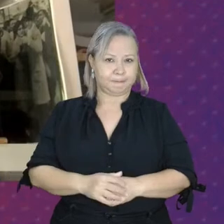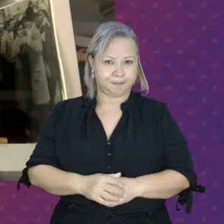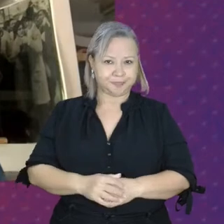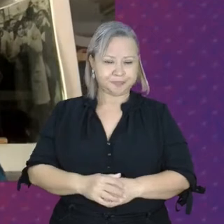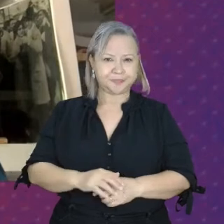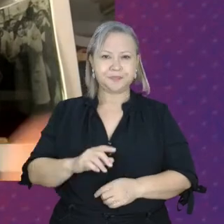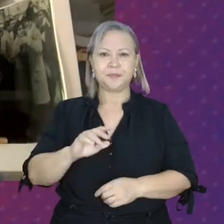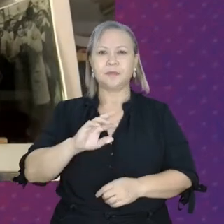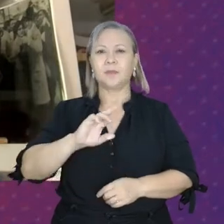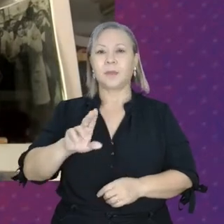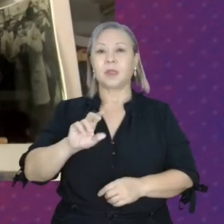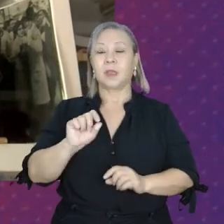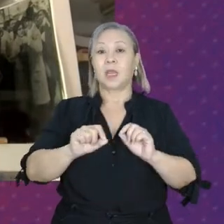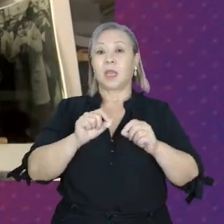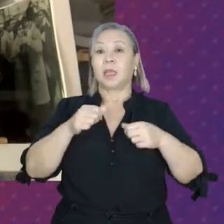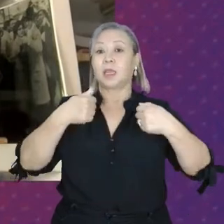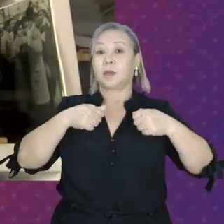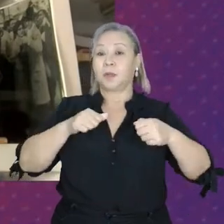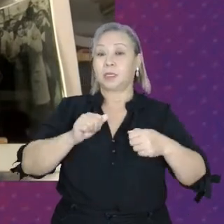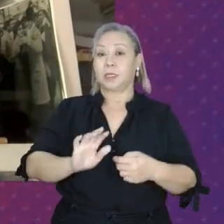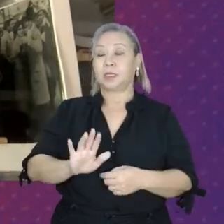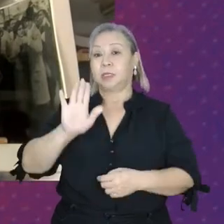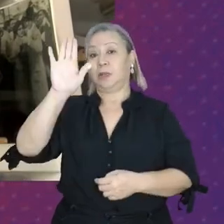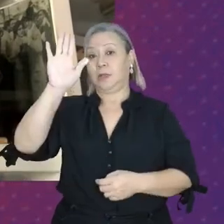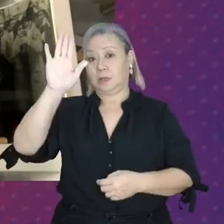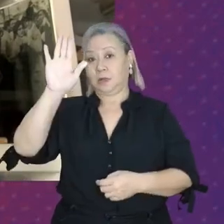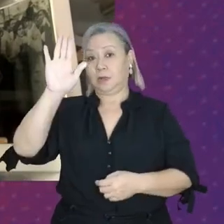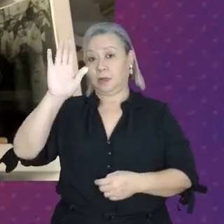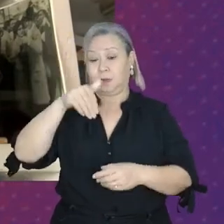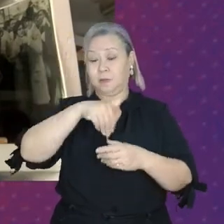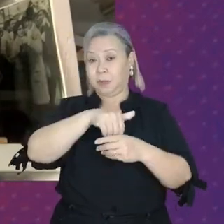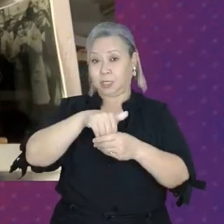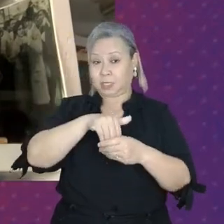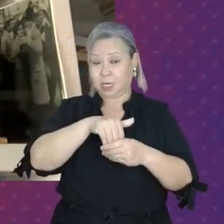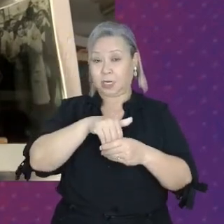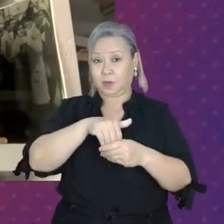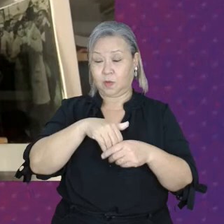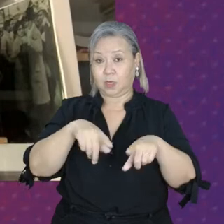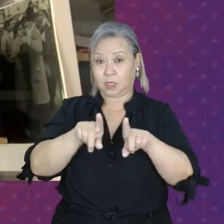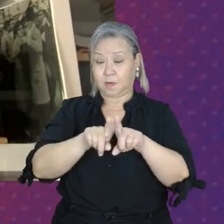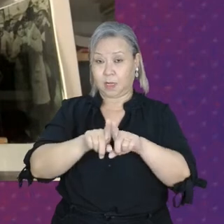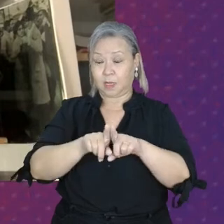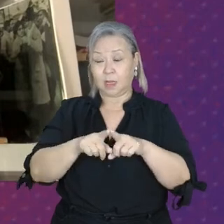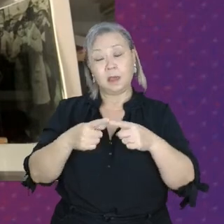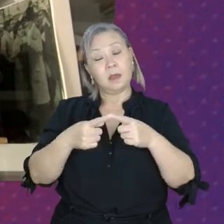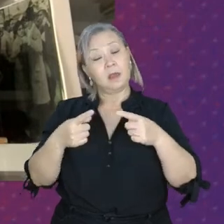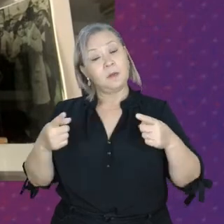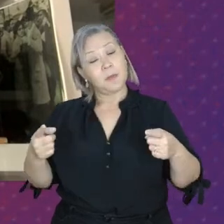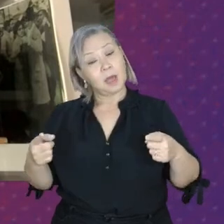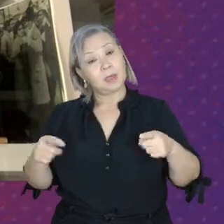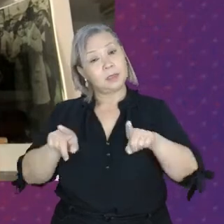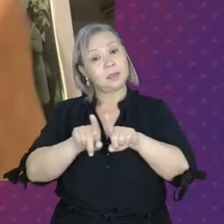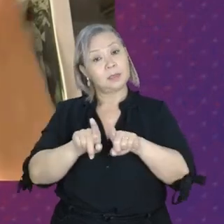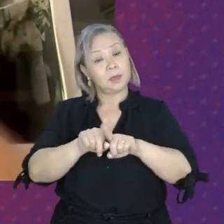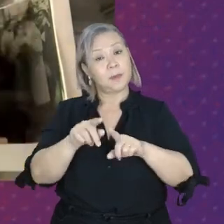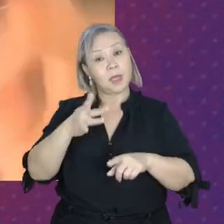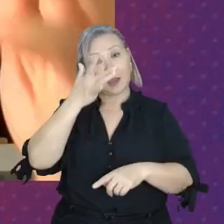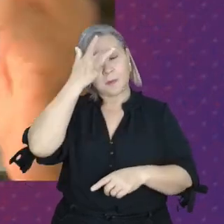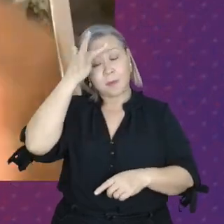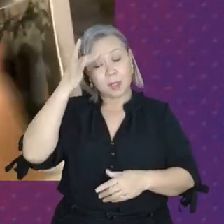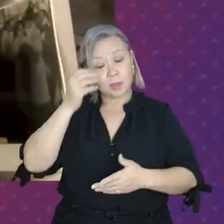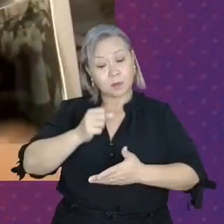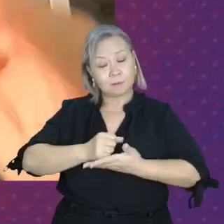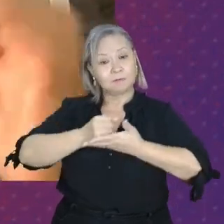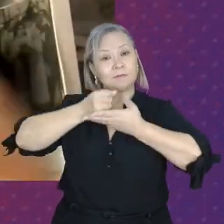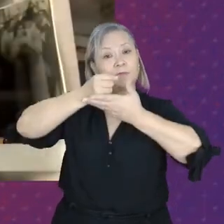devem ser eleitoras das nossas candidatas, mas podem ser pessoas que contribuam